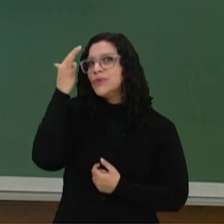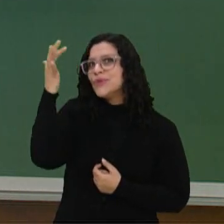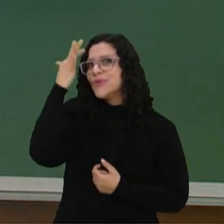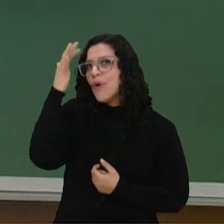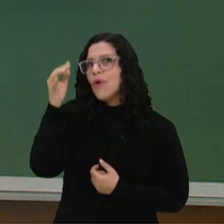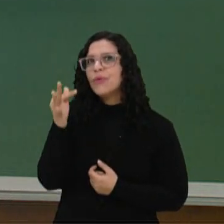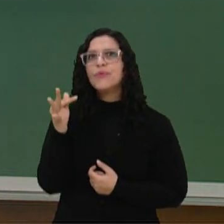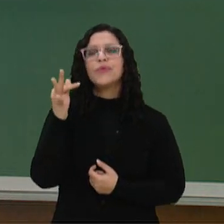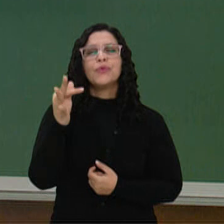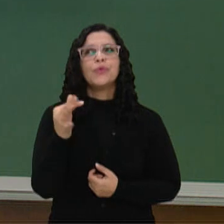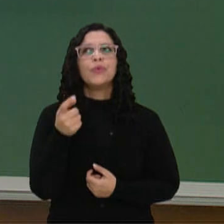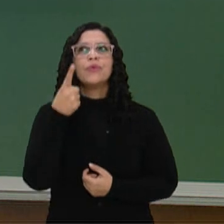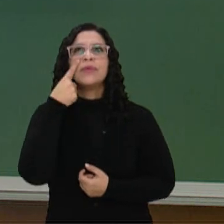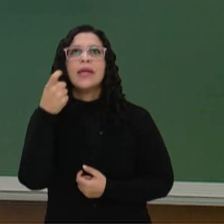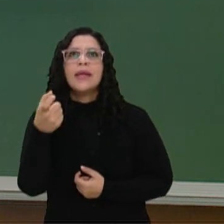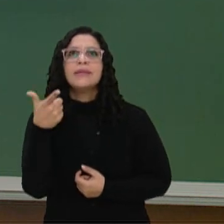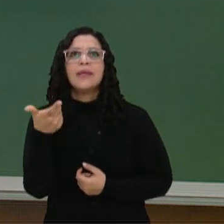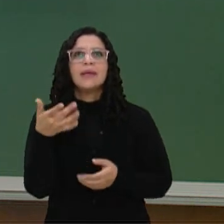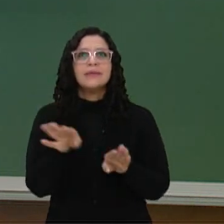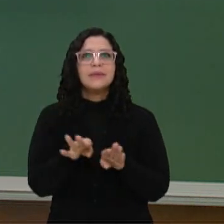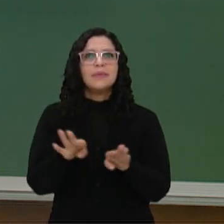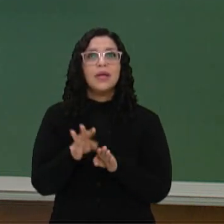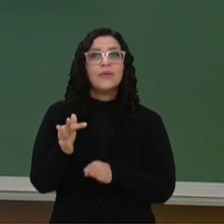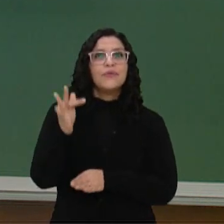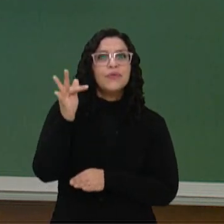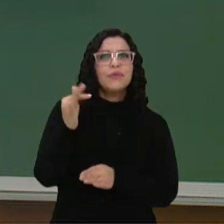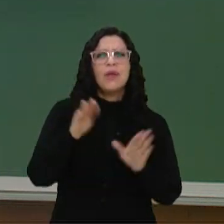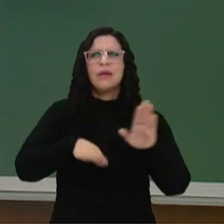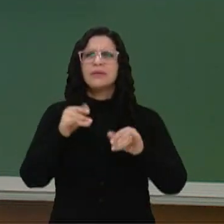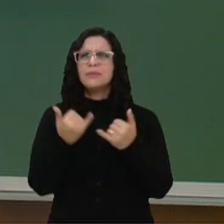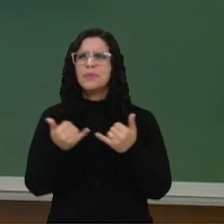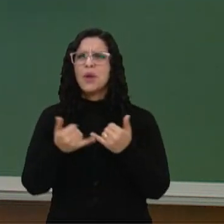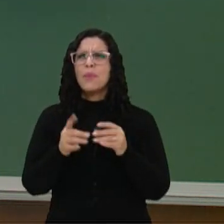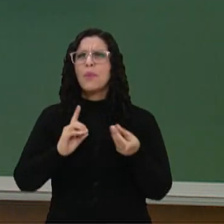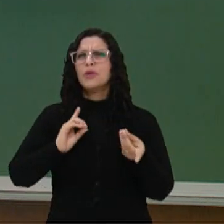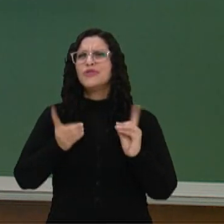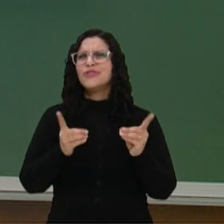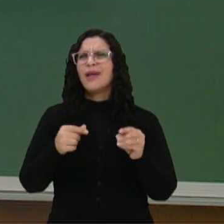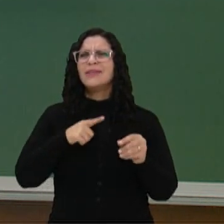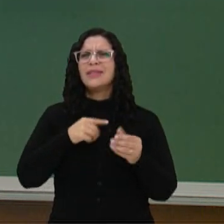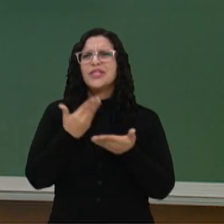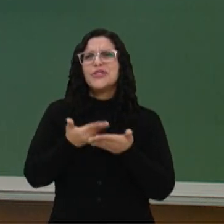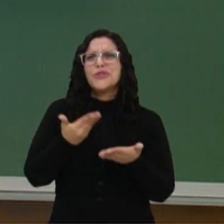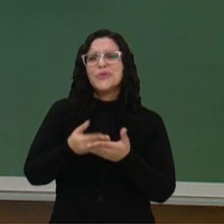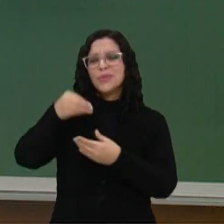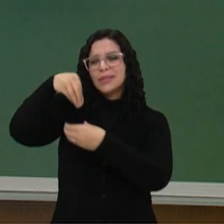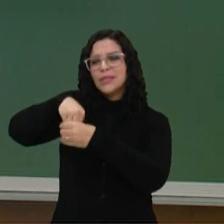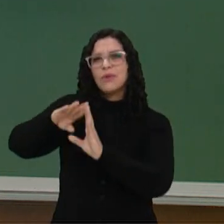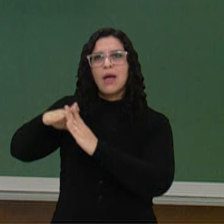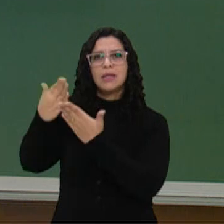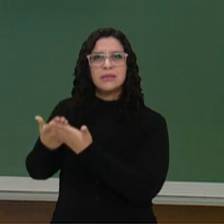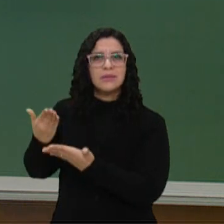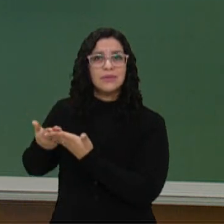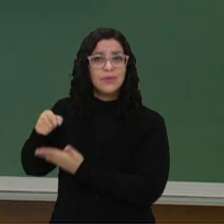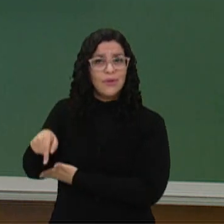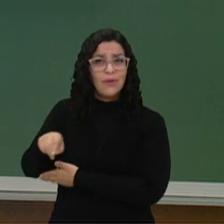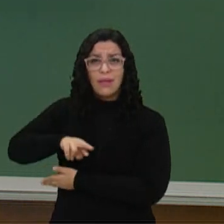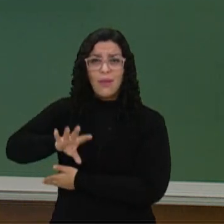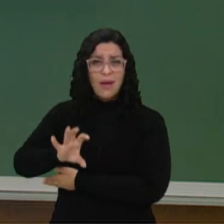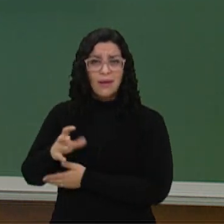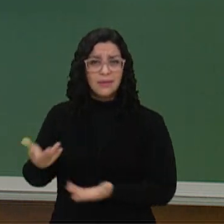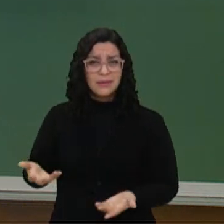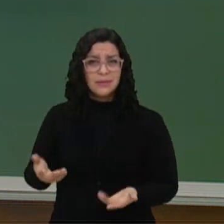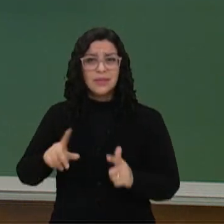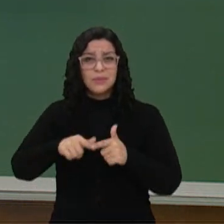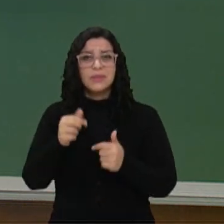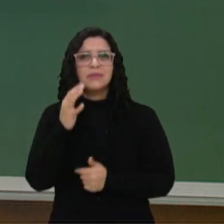ambições que o jovem tem e que vai muito além, às vezes, das questões didáticas, do dia a dia escolar dele. Realmente, o